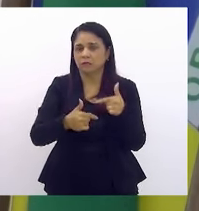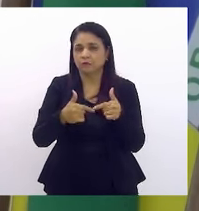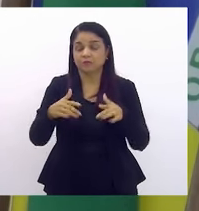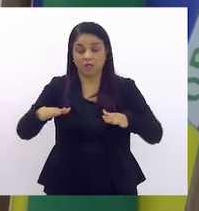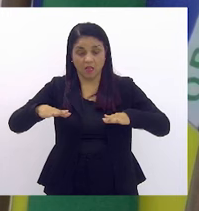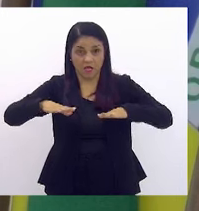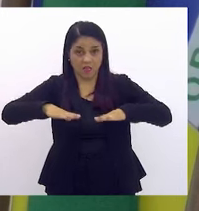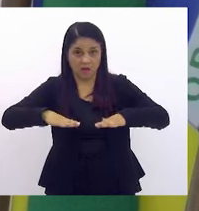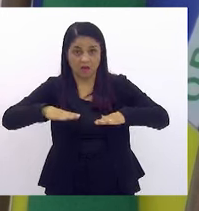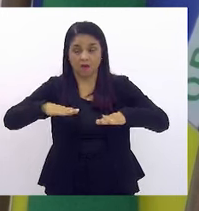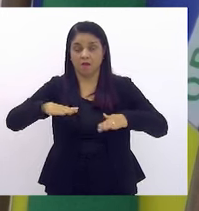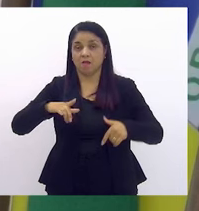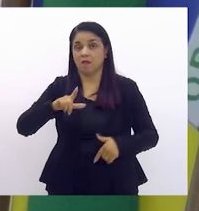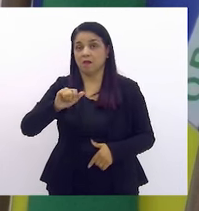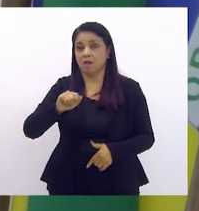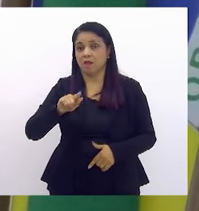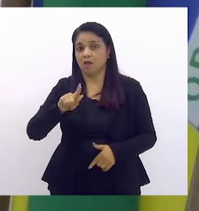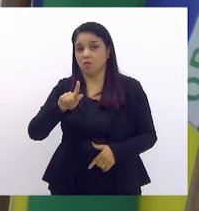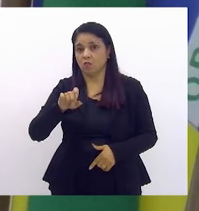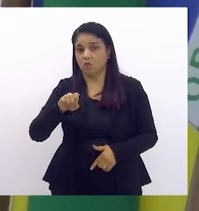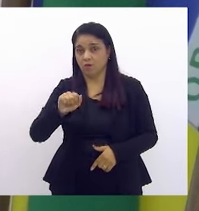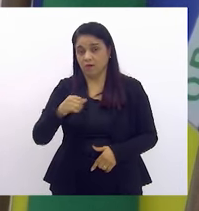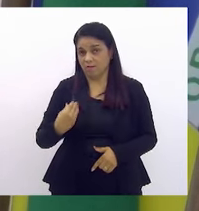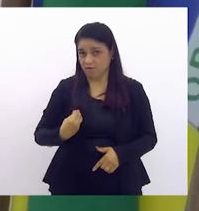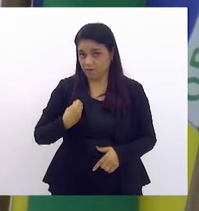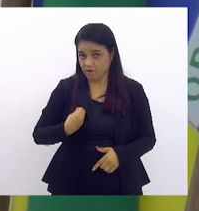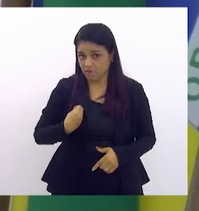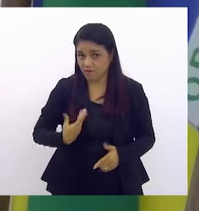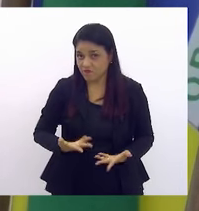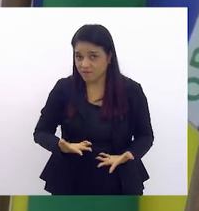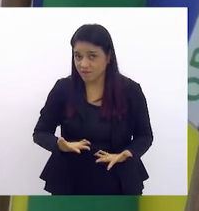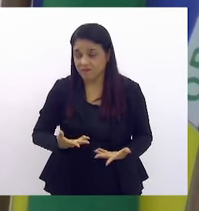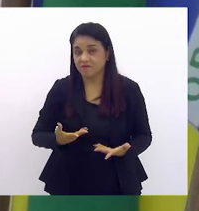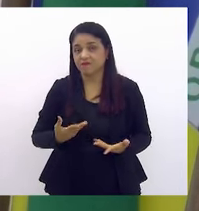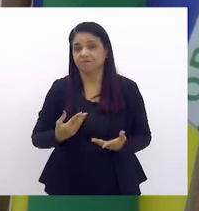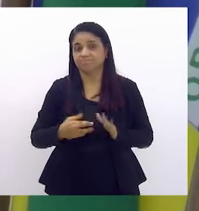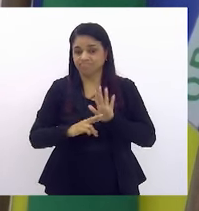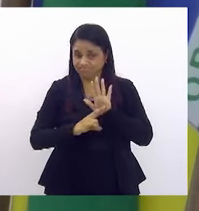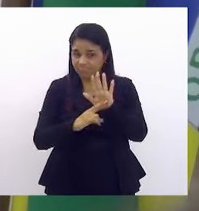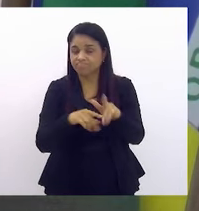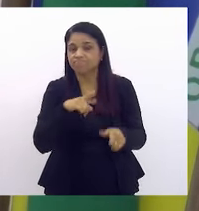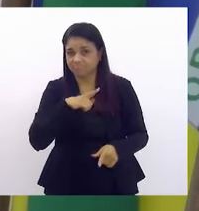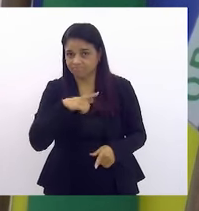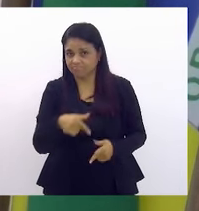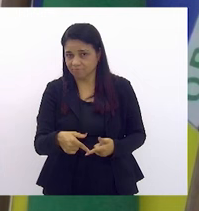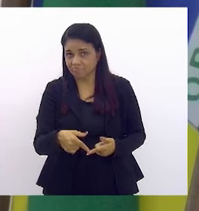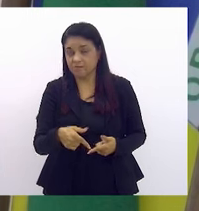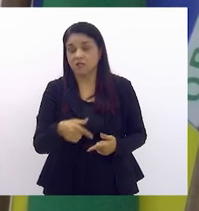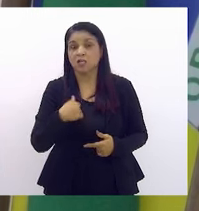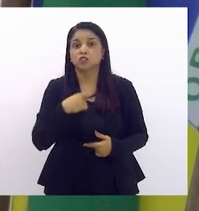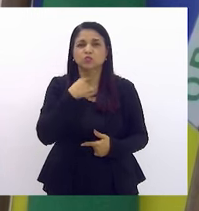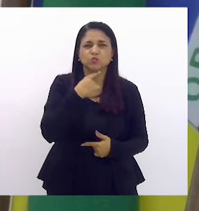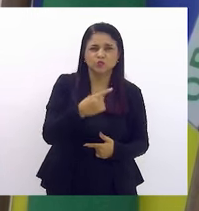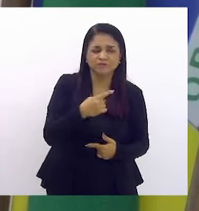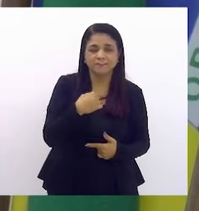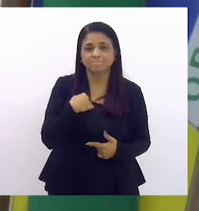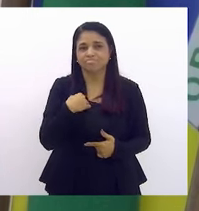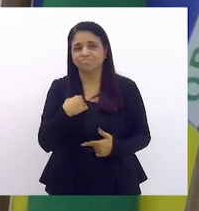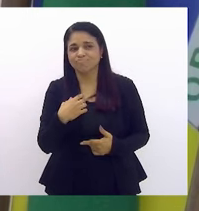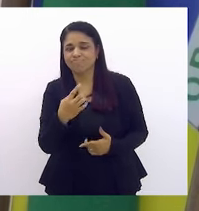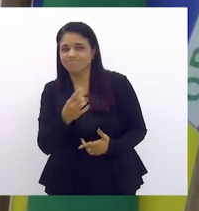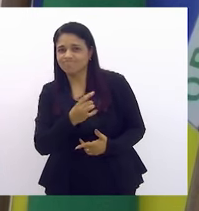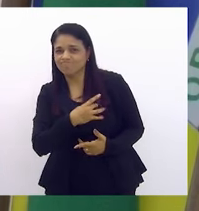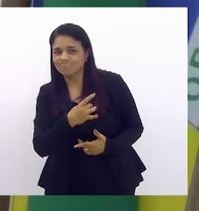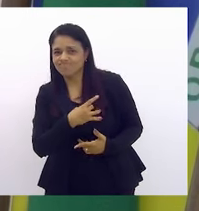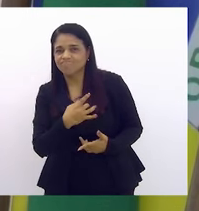Viva, que está aqui presente, a nossa dúvida e o nosso receio, e eu acho que você, né,